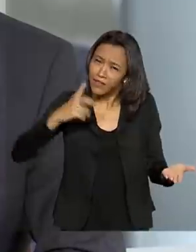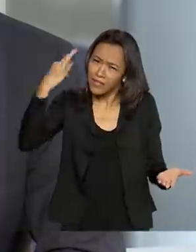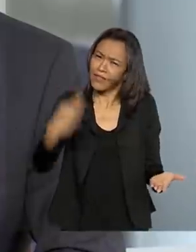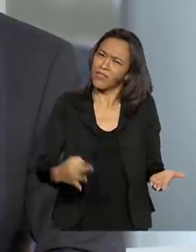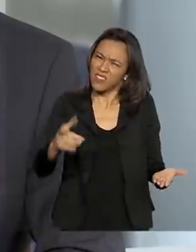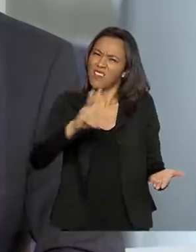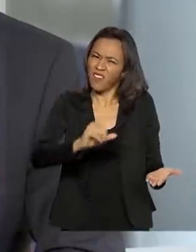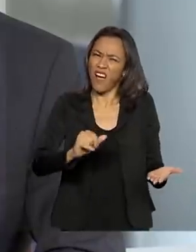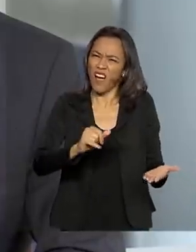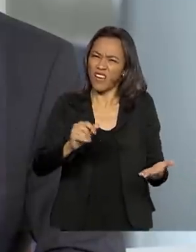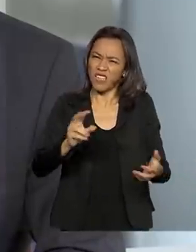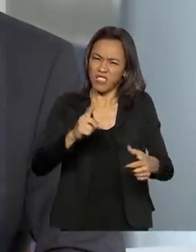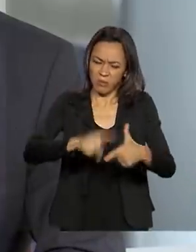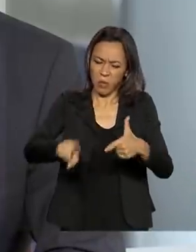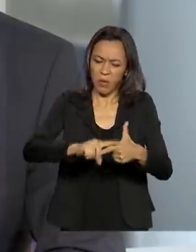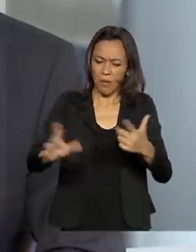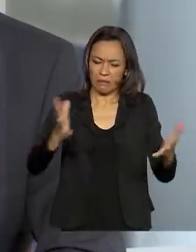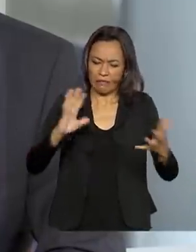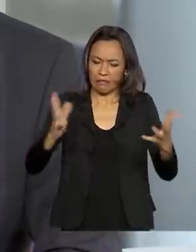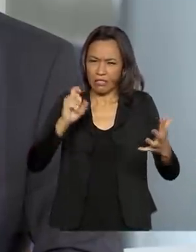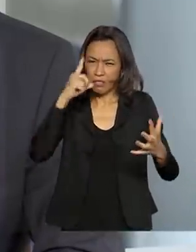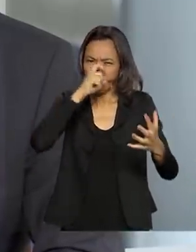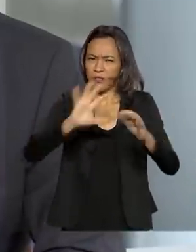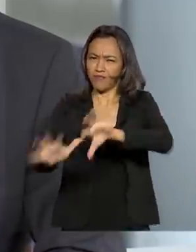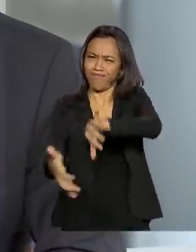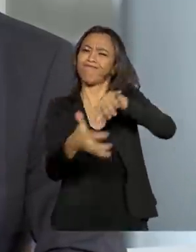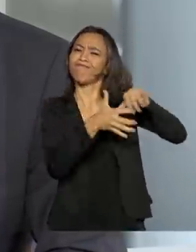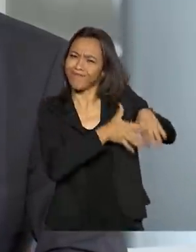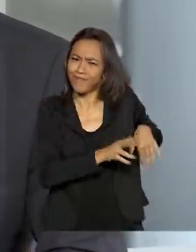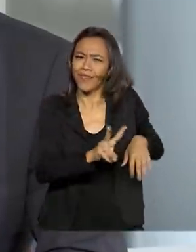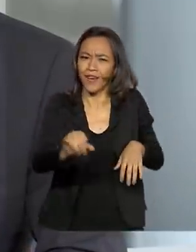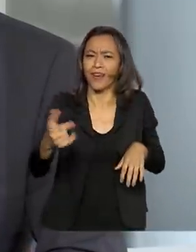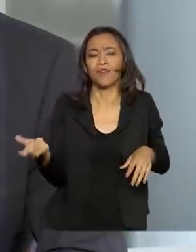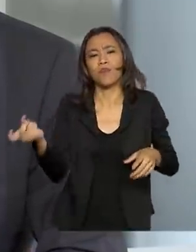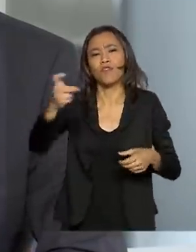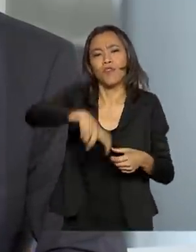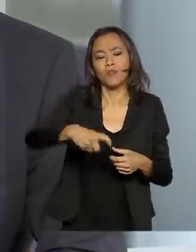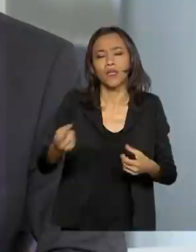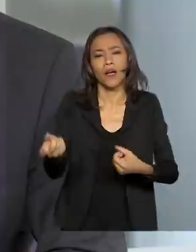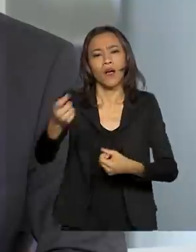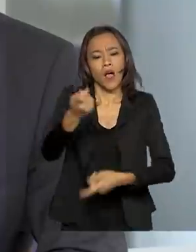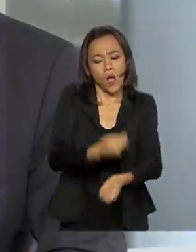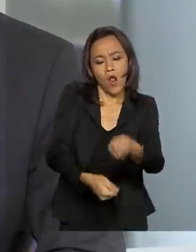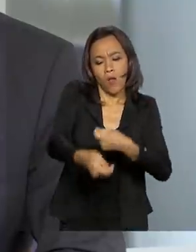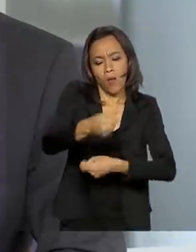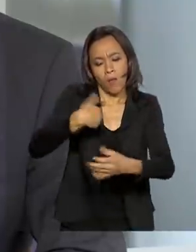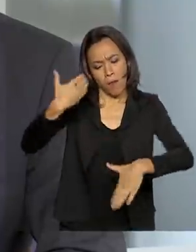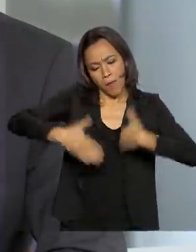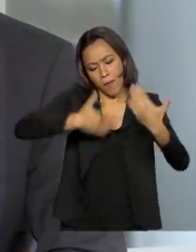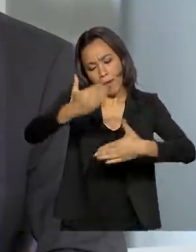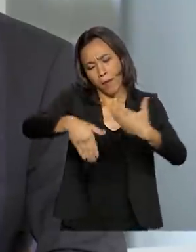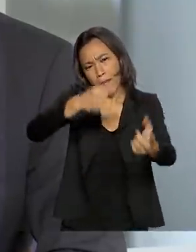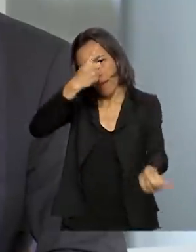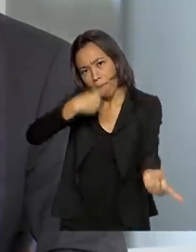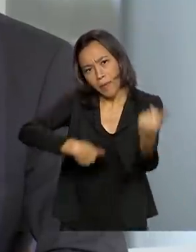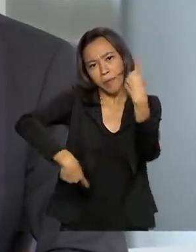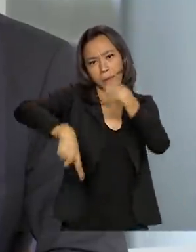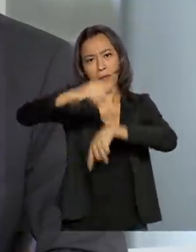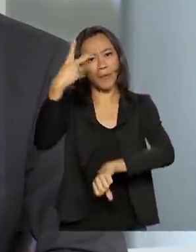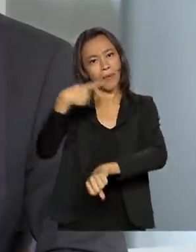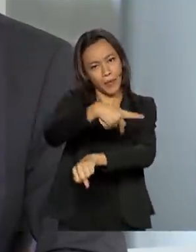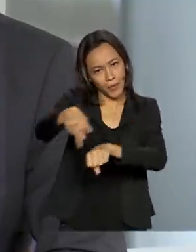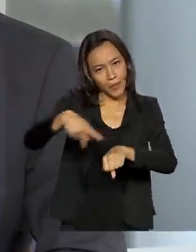nós vamos passar por essa fase difícil e vamos voltar ao crescimento econômico e à prosperidade que o nosso